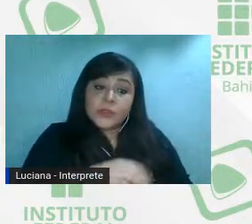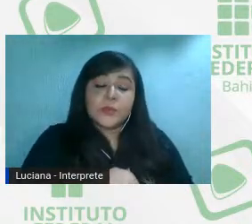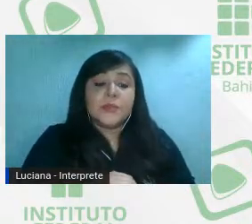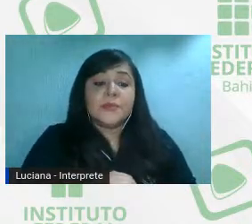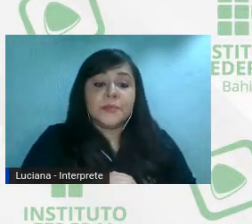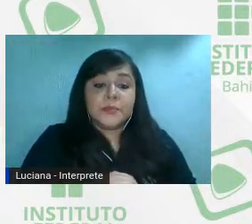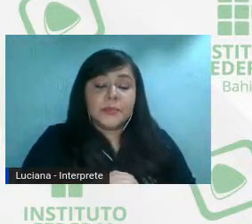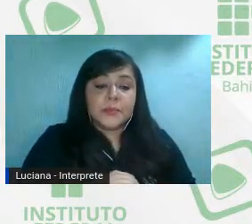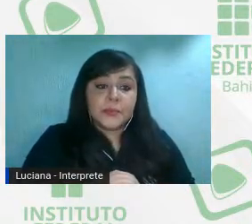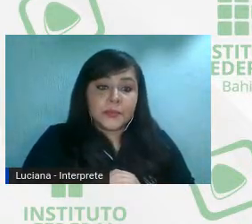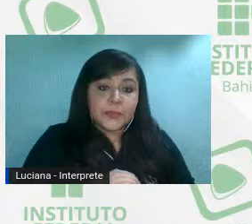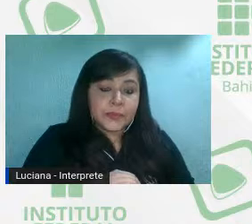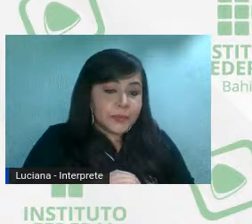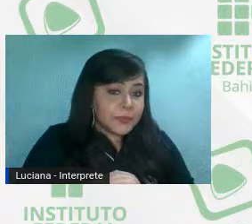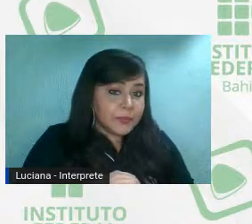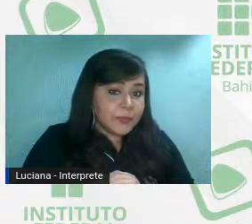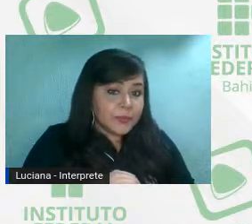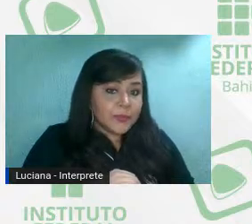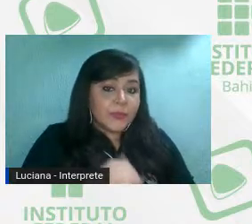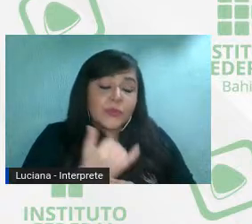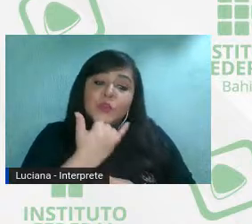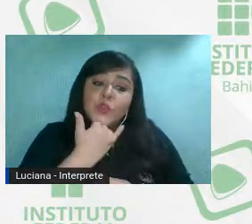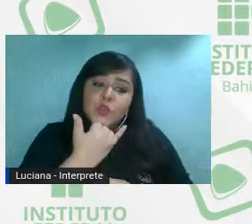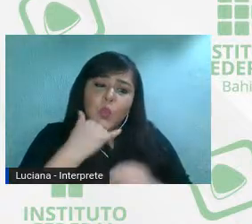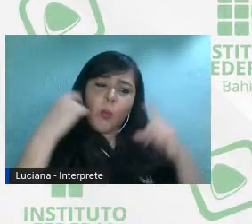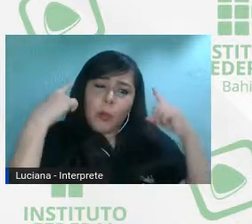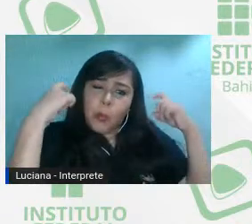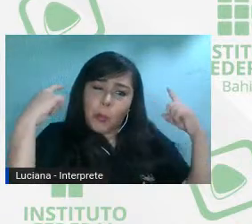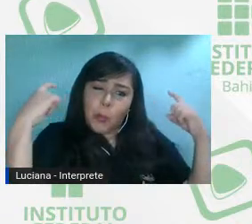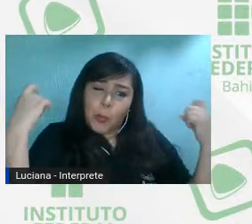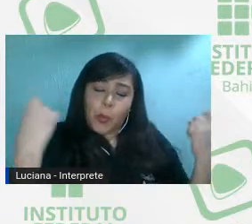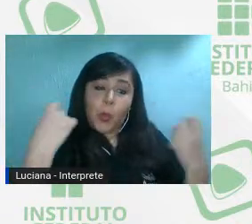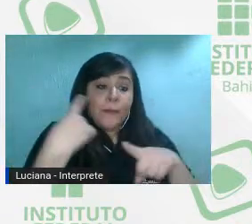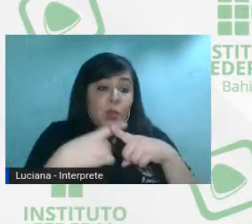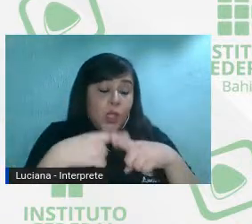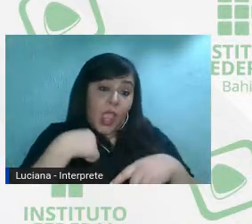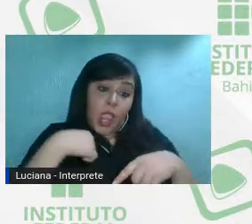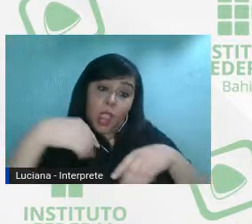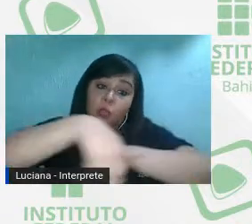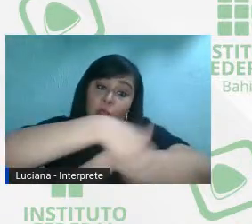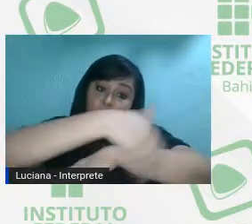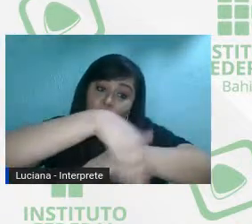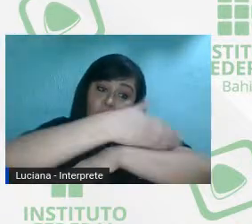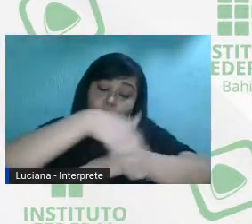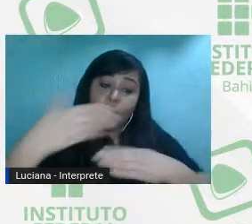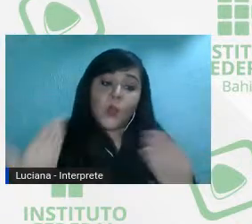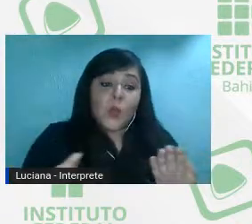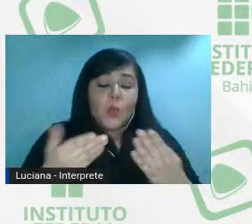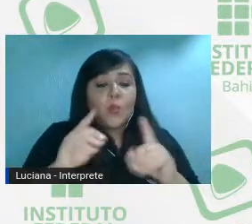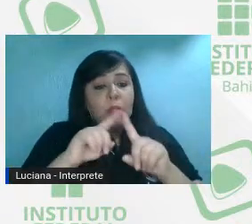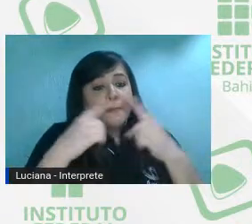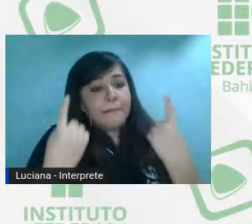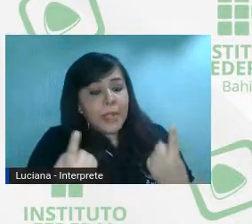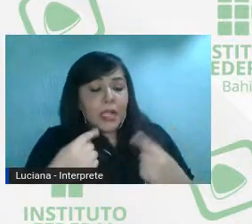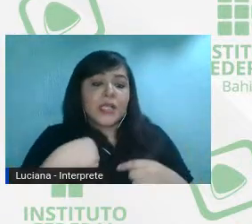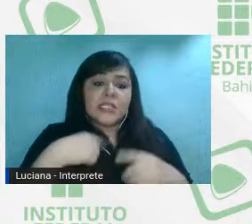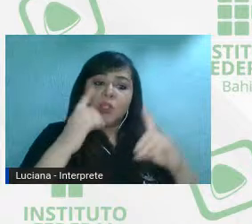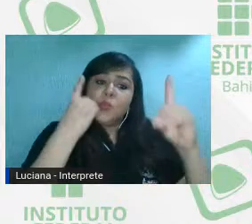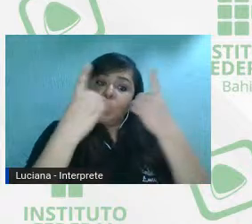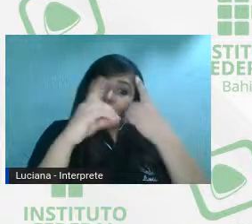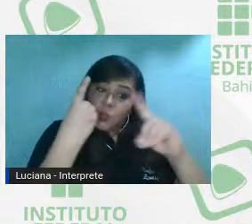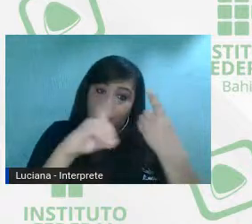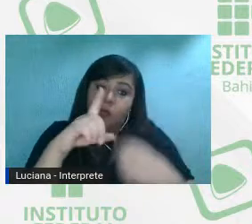Desculpe o barulho, porque ainda não cheguei em casa, mas gostaria de tirar uma dúvida sobre a questão 3 da lista de função